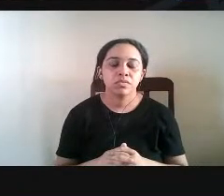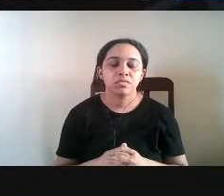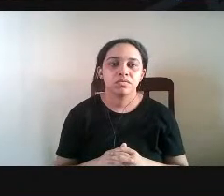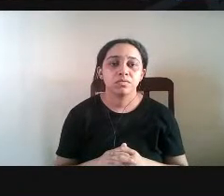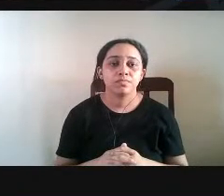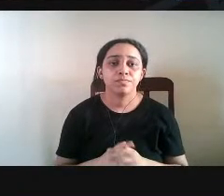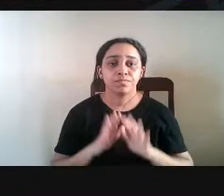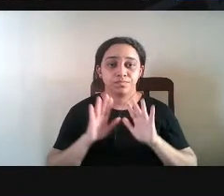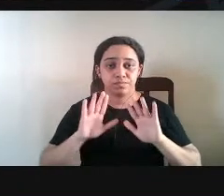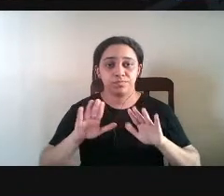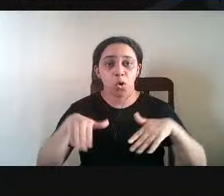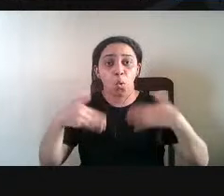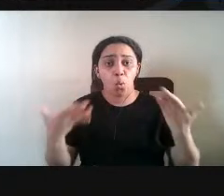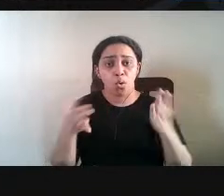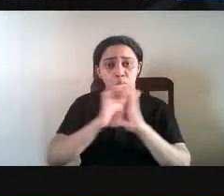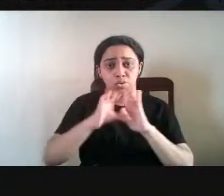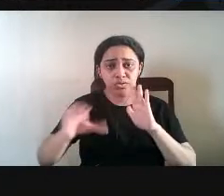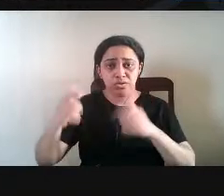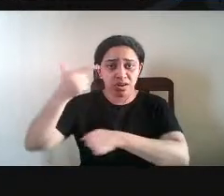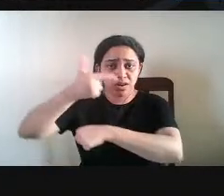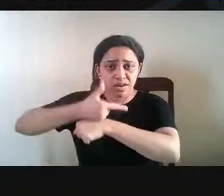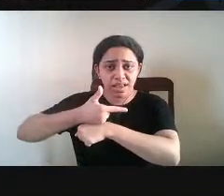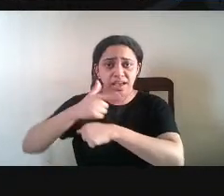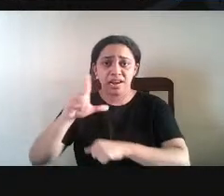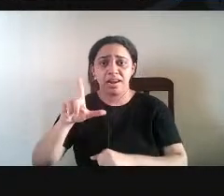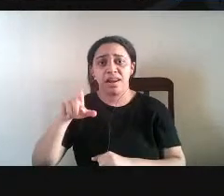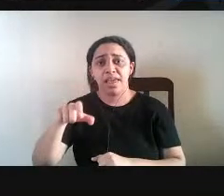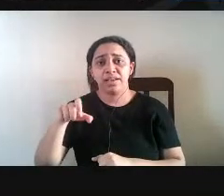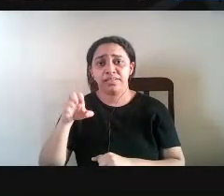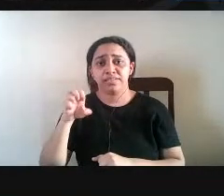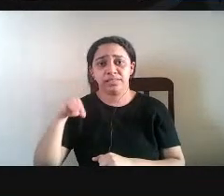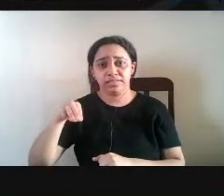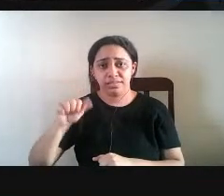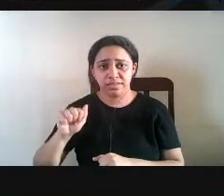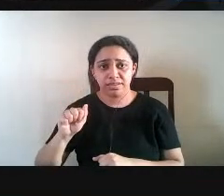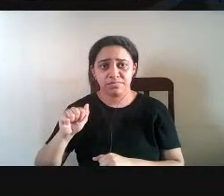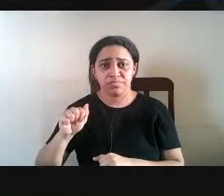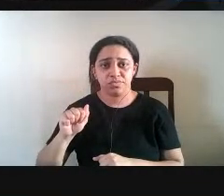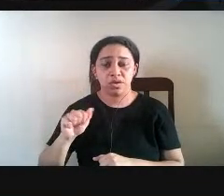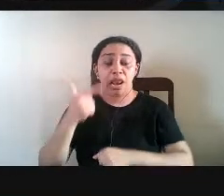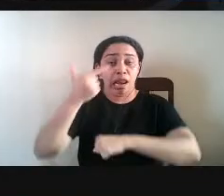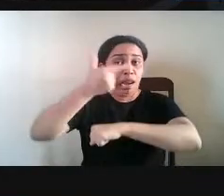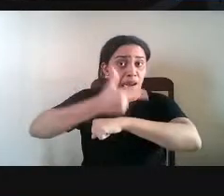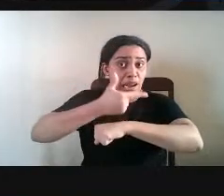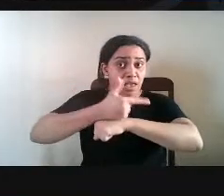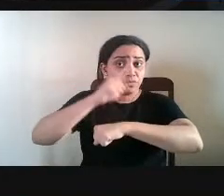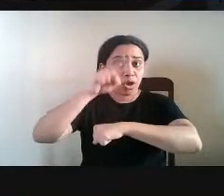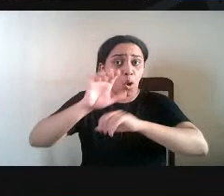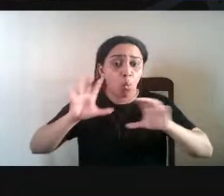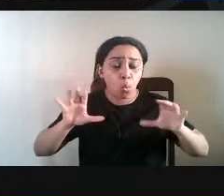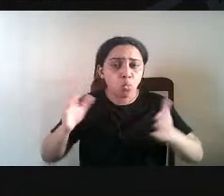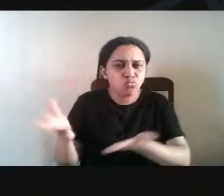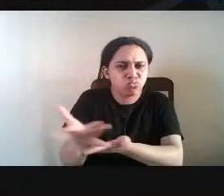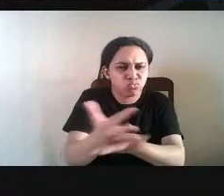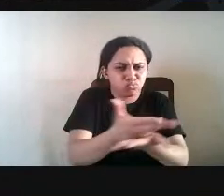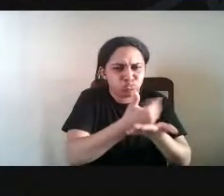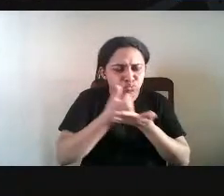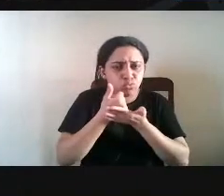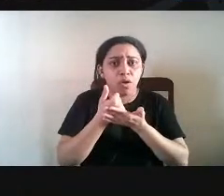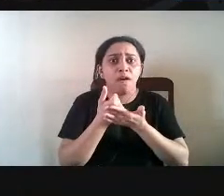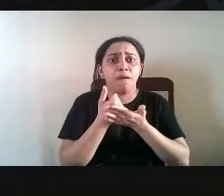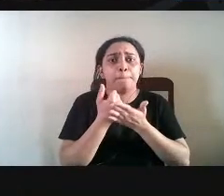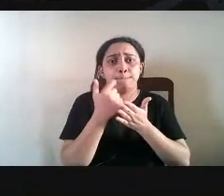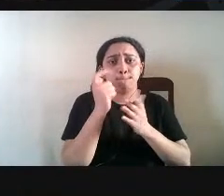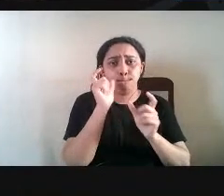Bom, você vê o seguinte: você tem o léxico, é o conjunto de todas as palavras, vocábulos de uma língua.